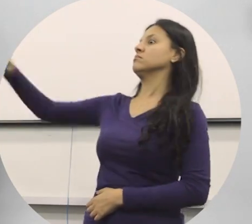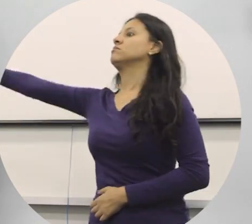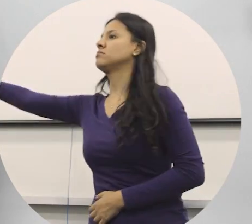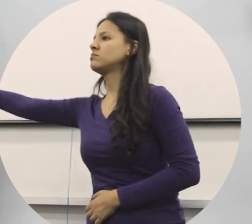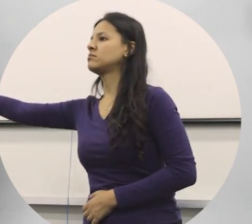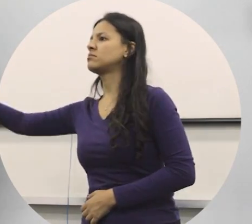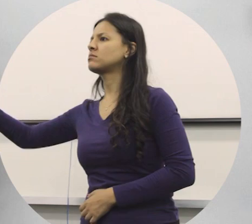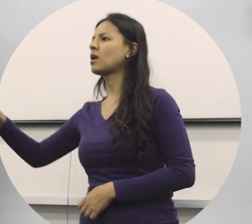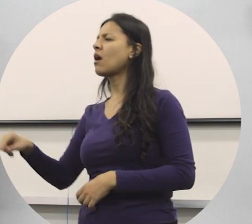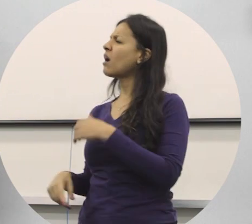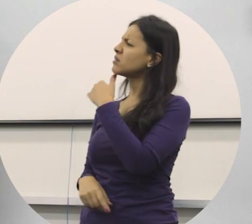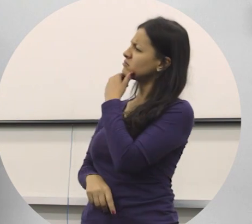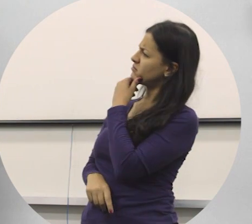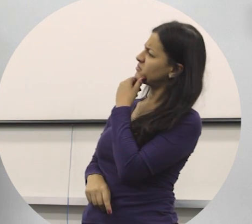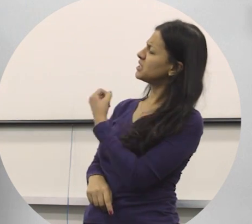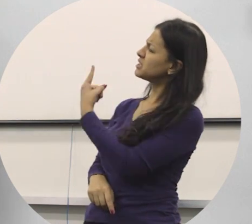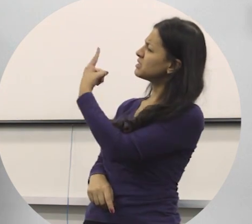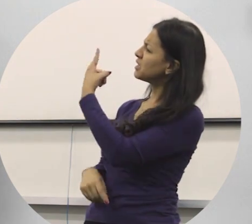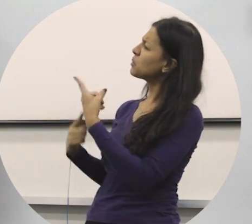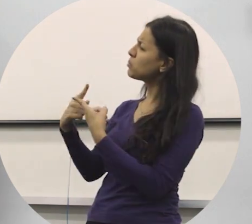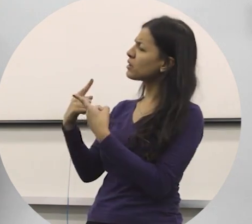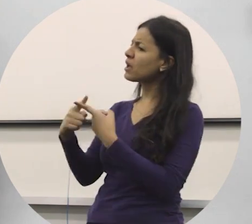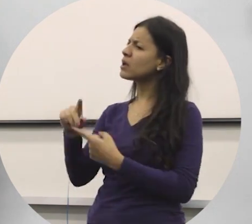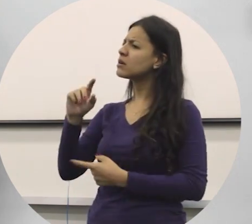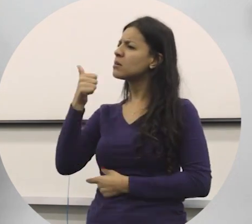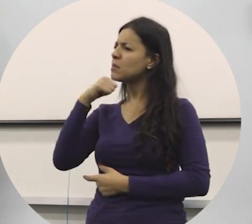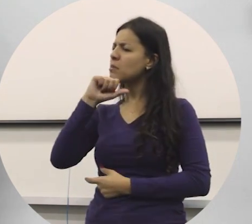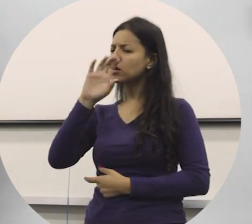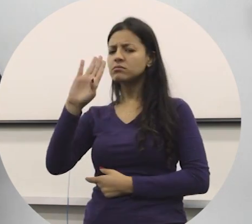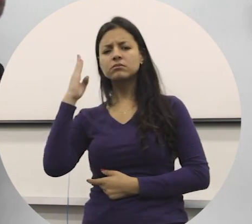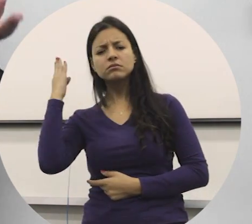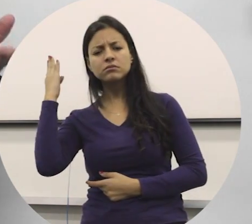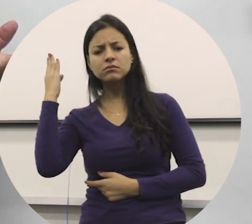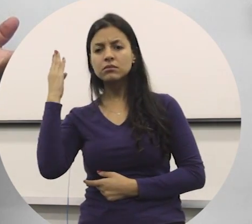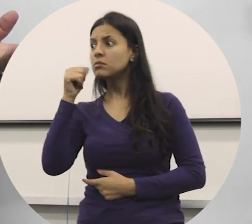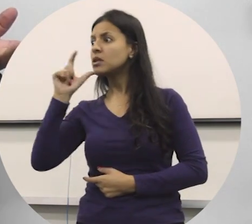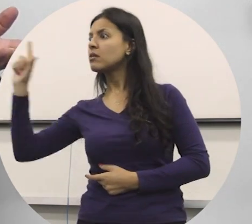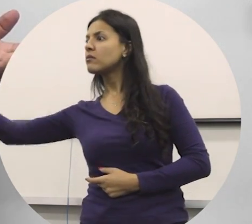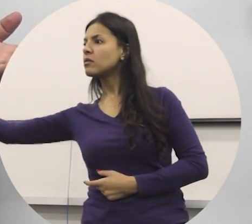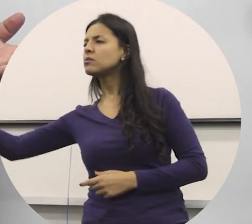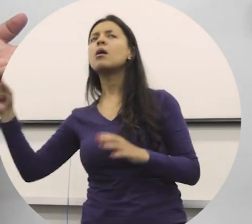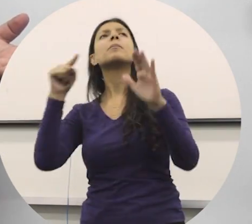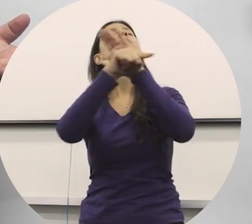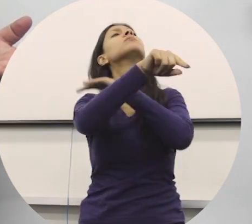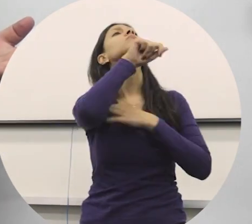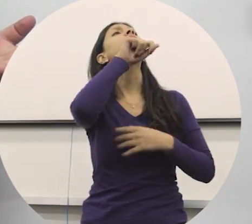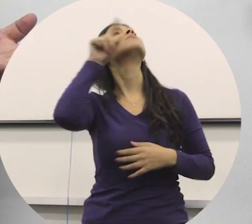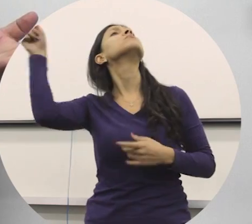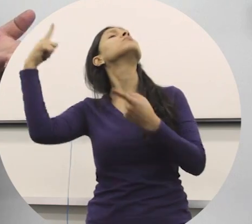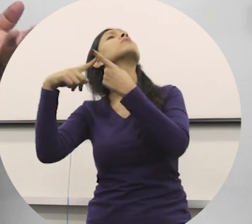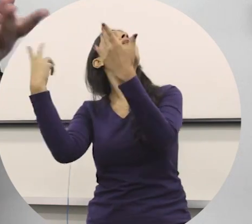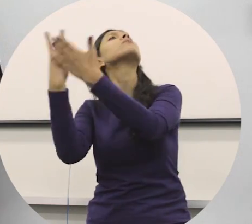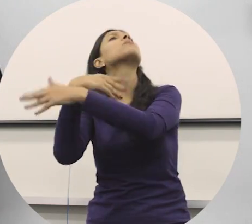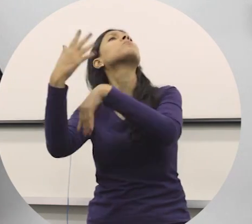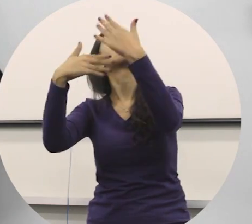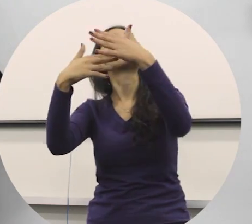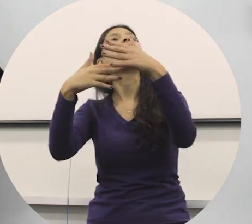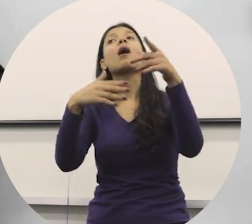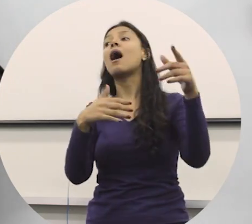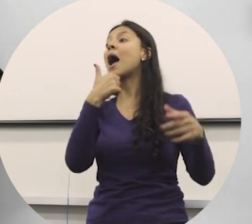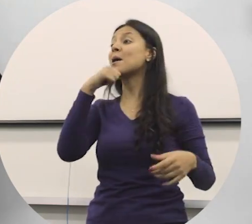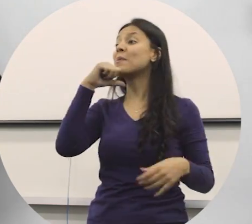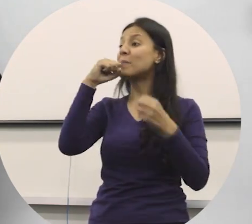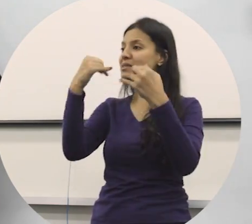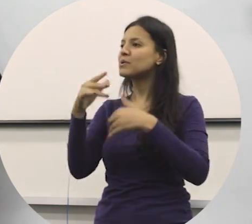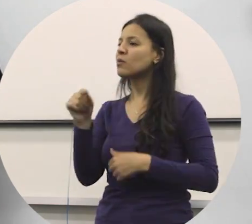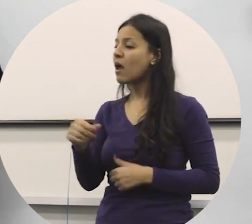perguntar para a mãe dele, aquele pessoal é esquisito, o vizinho, porque, né? Ela falou assim, não, na verdade é porque eles são ouvintes. A mãe deve chegar na porta,